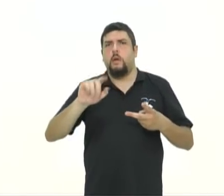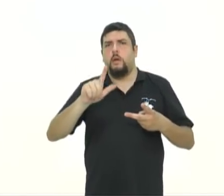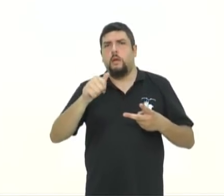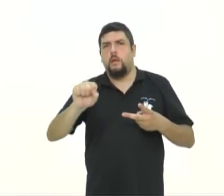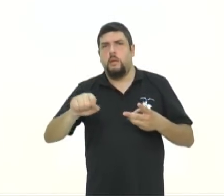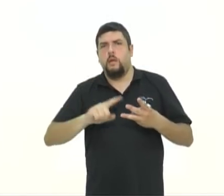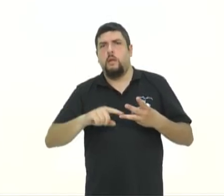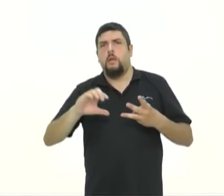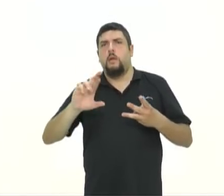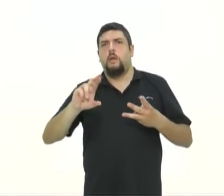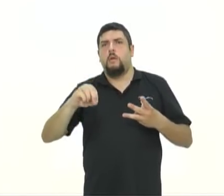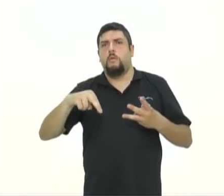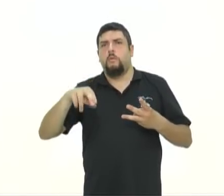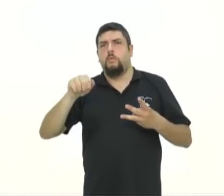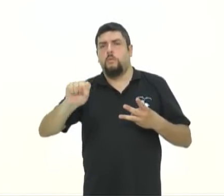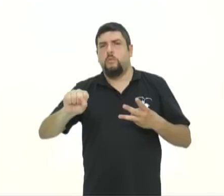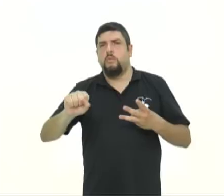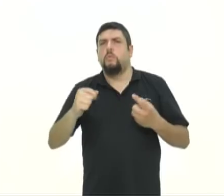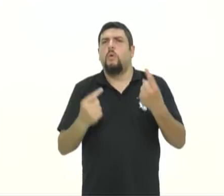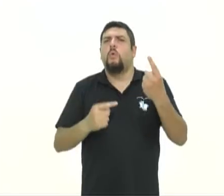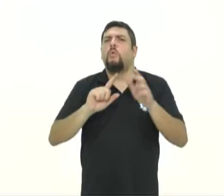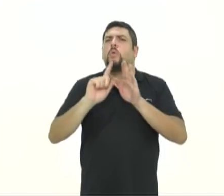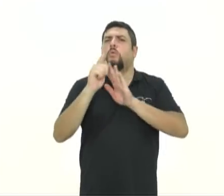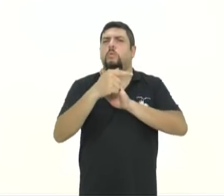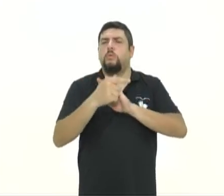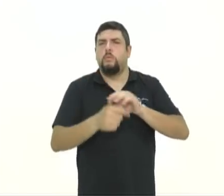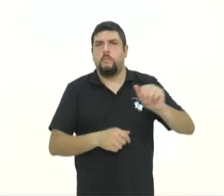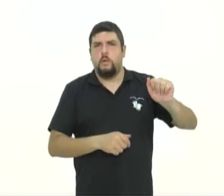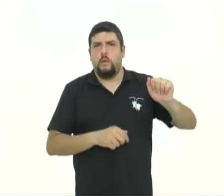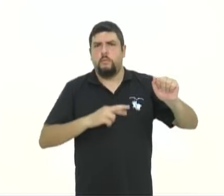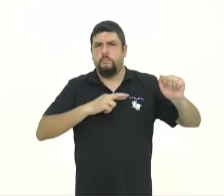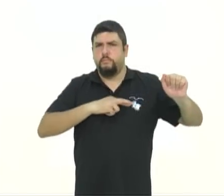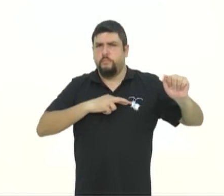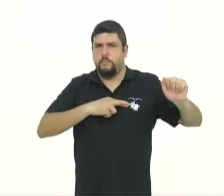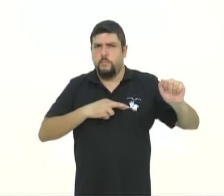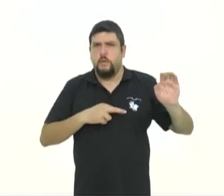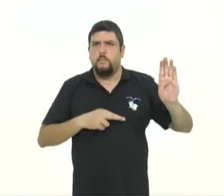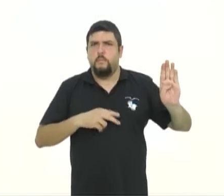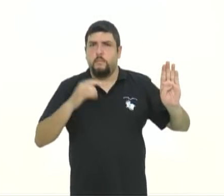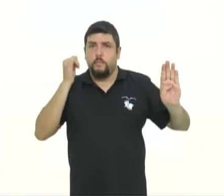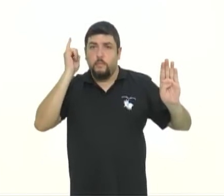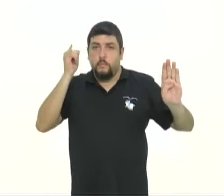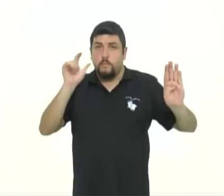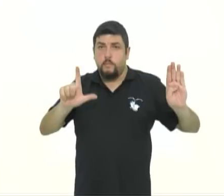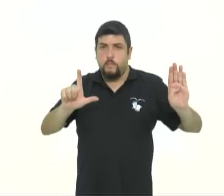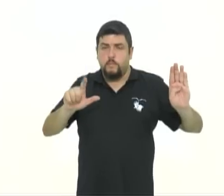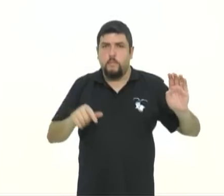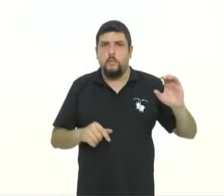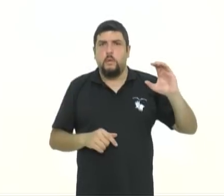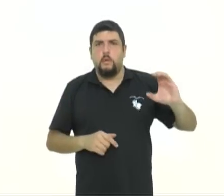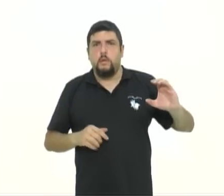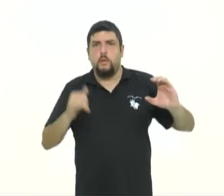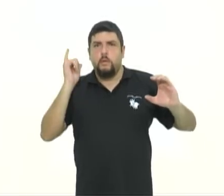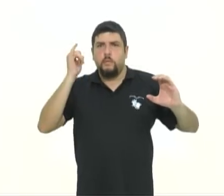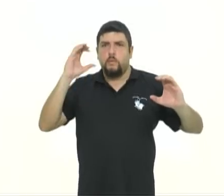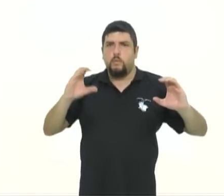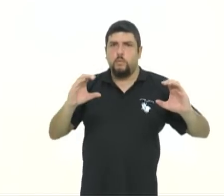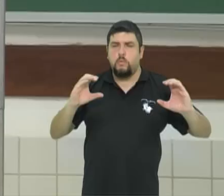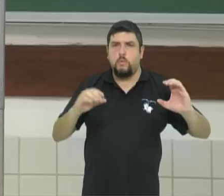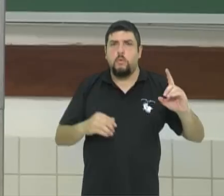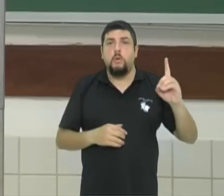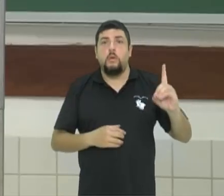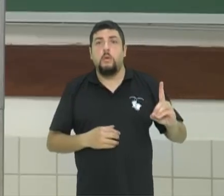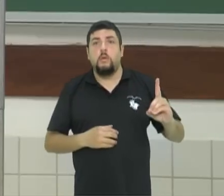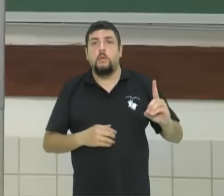gênero discursivo. Alternativa A, romance. B, lenda. C, conto ou D, texto